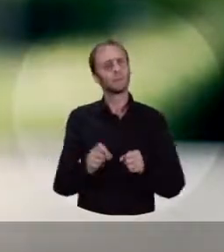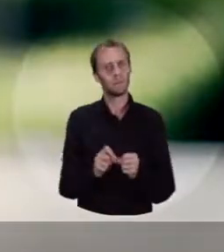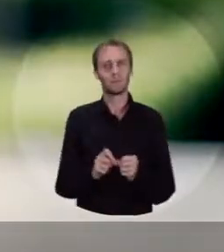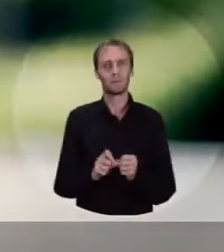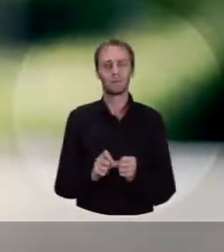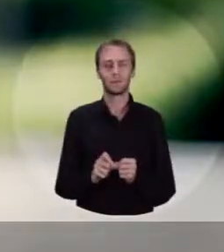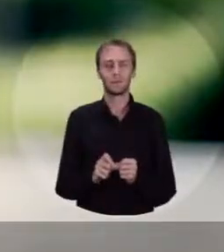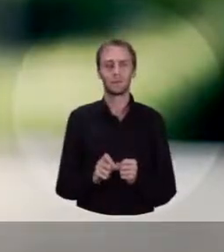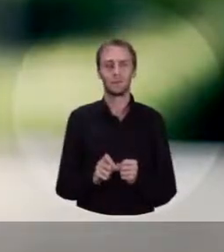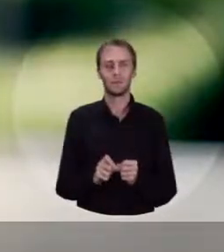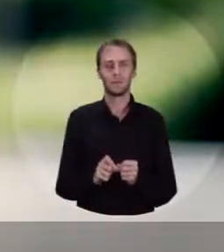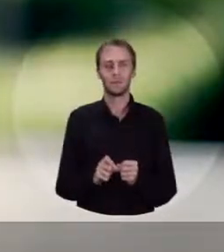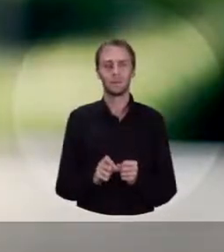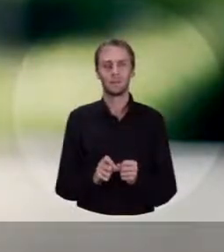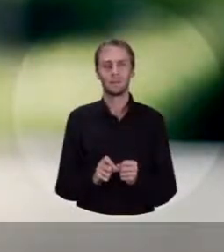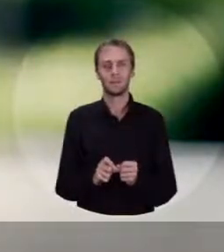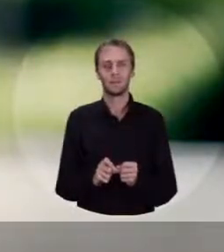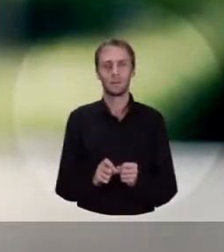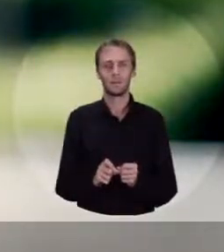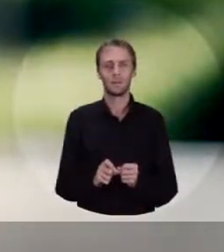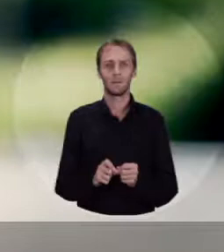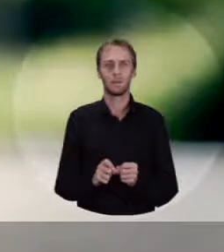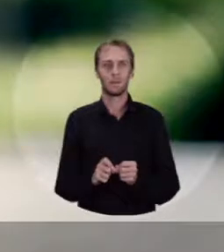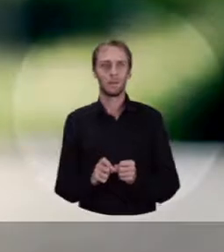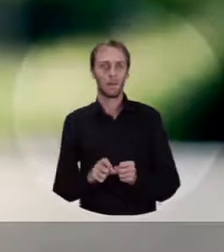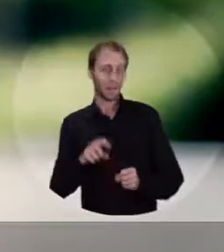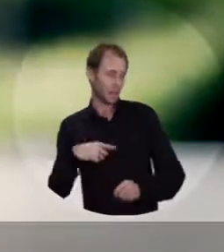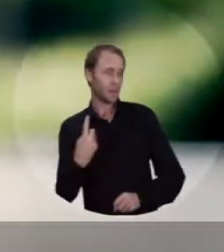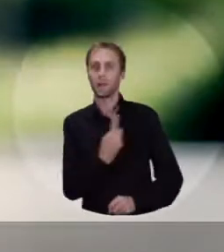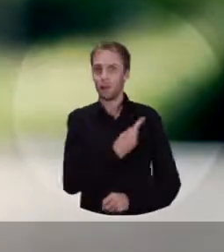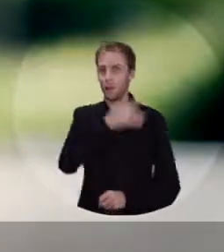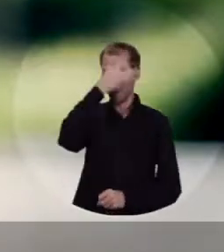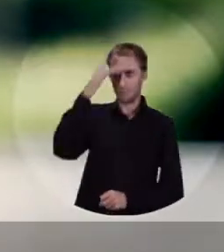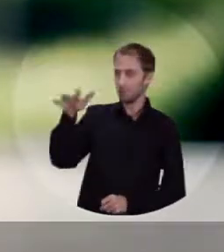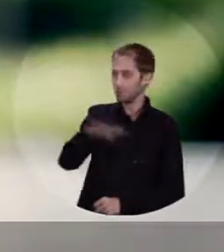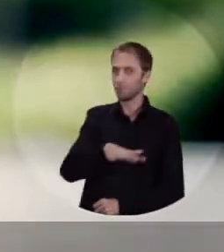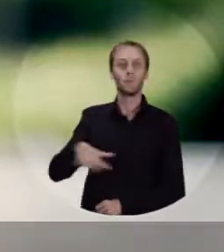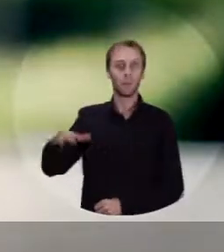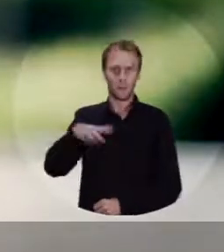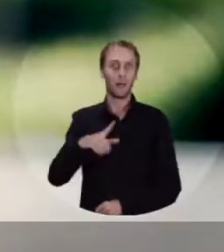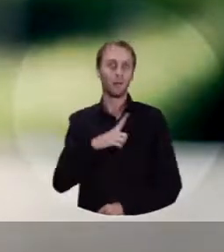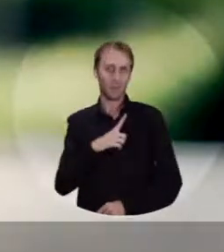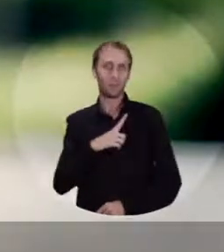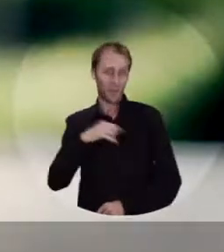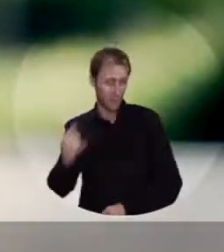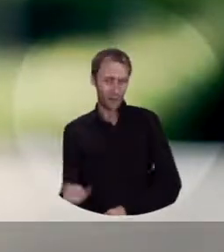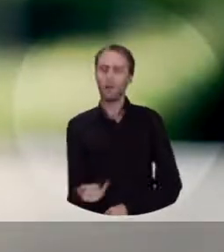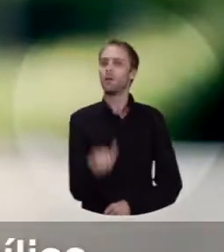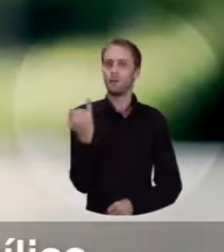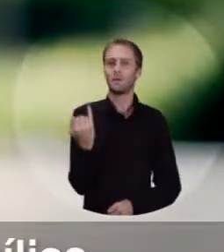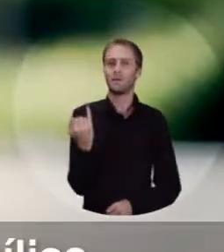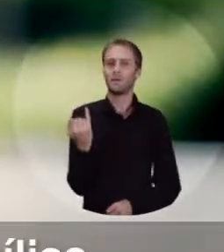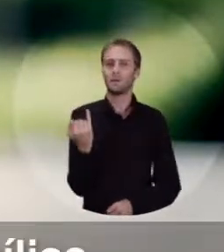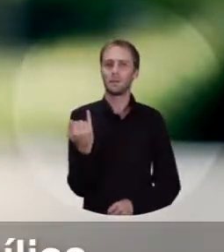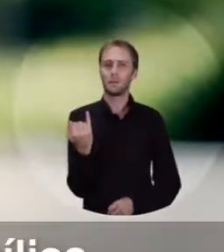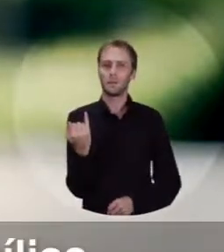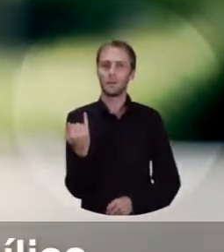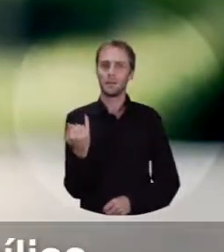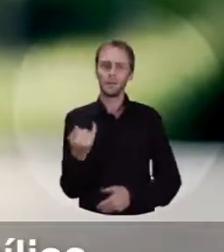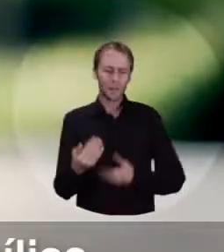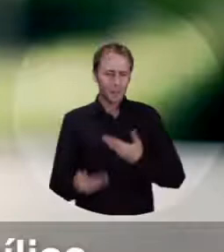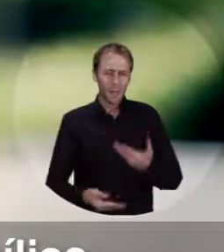me propus a fazer, que é fazer com que a nossa população tivesse